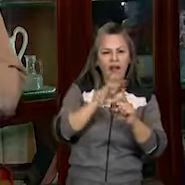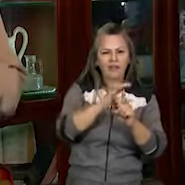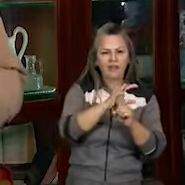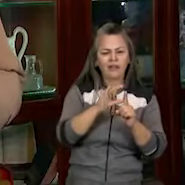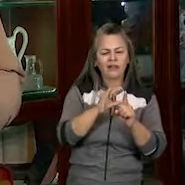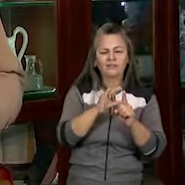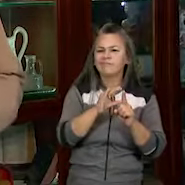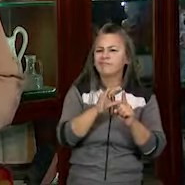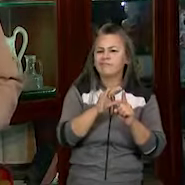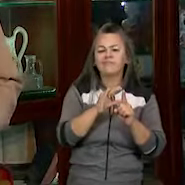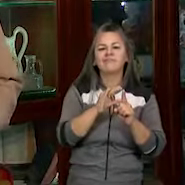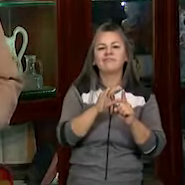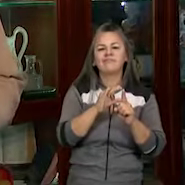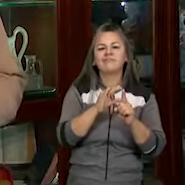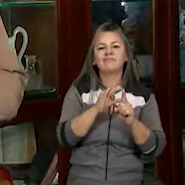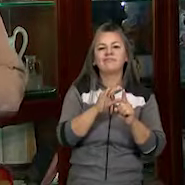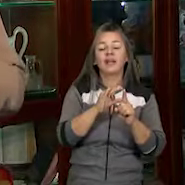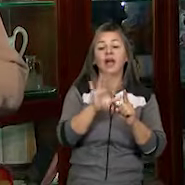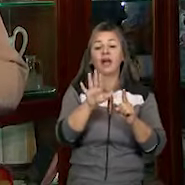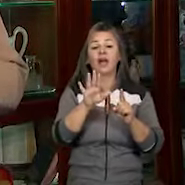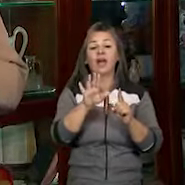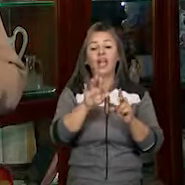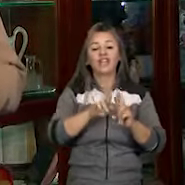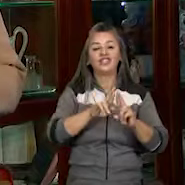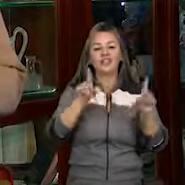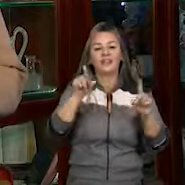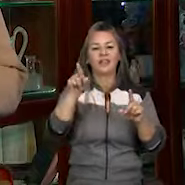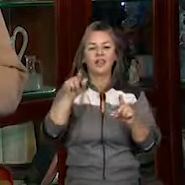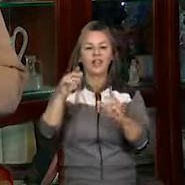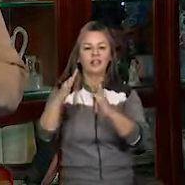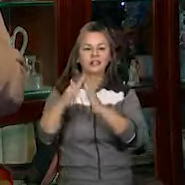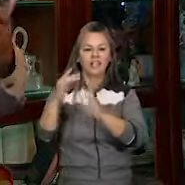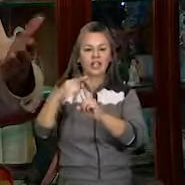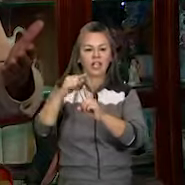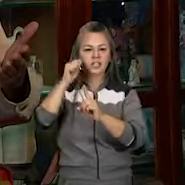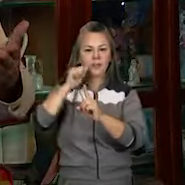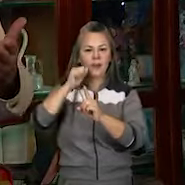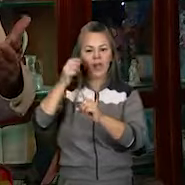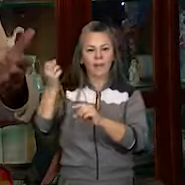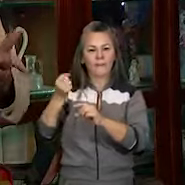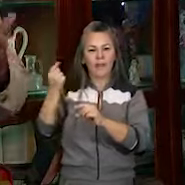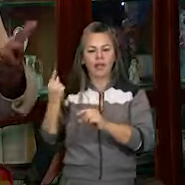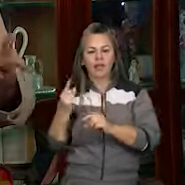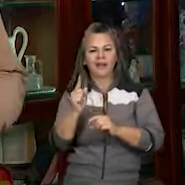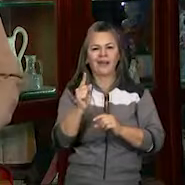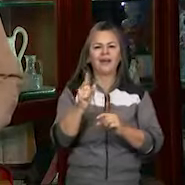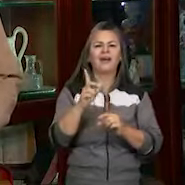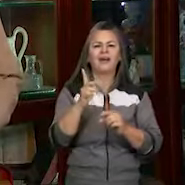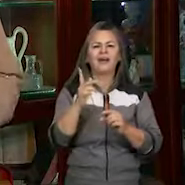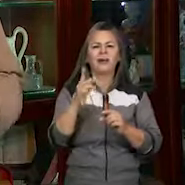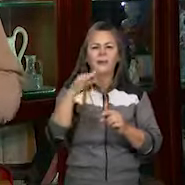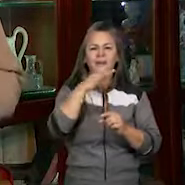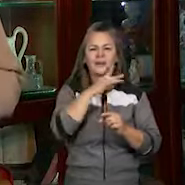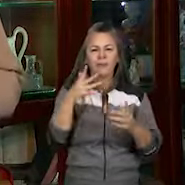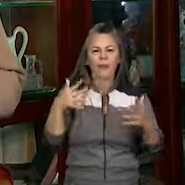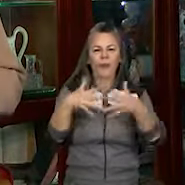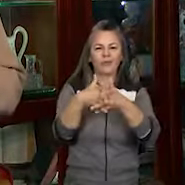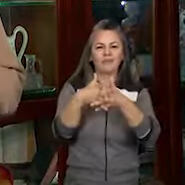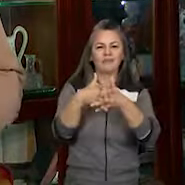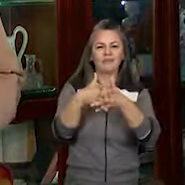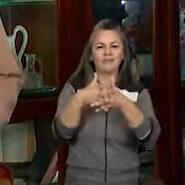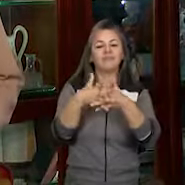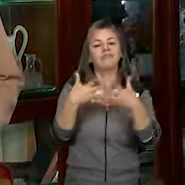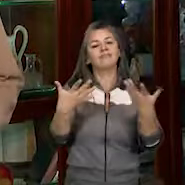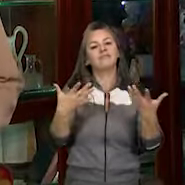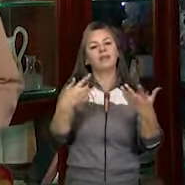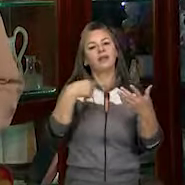vai, claro, entrar em conflito com a religiosidade que se propõe e a religiosidade desse grupo de mulheres negras, pobres